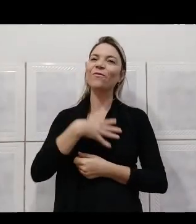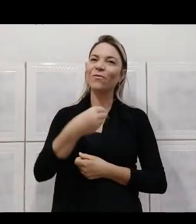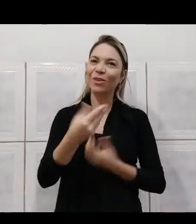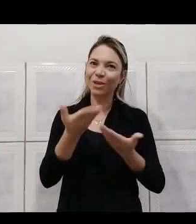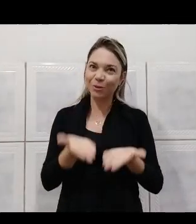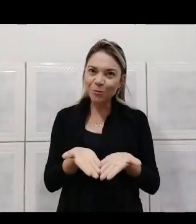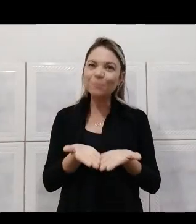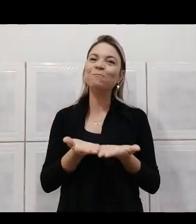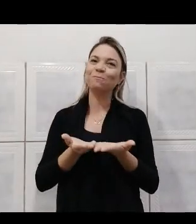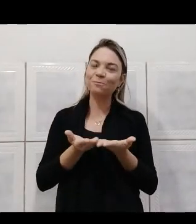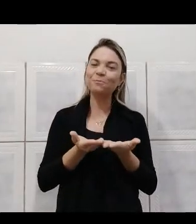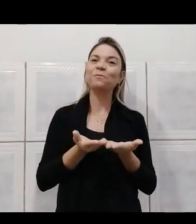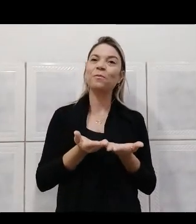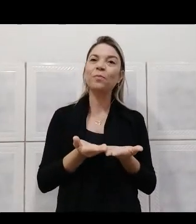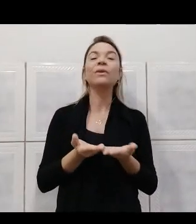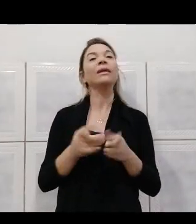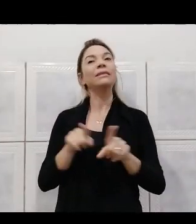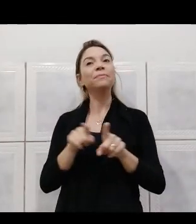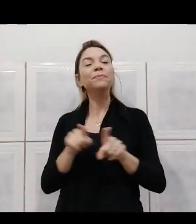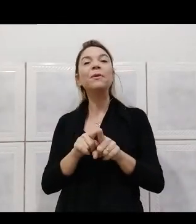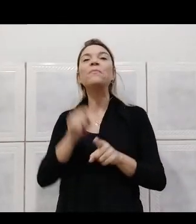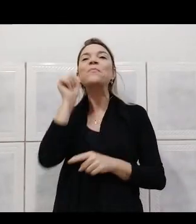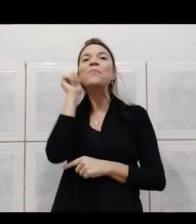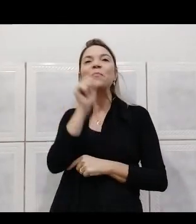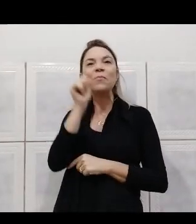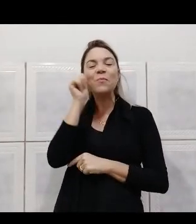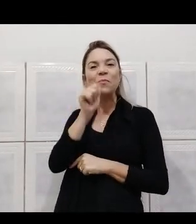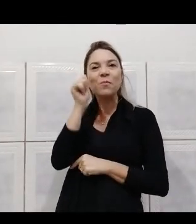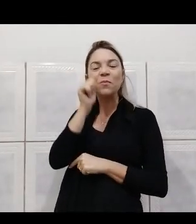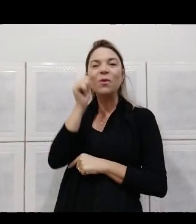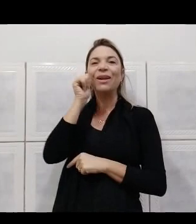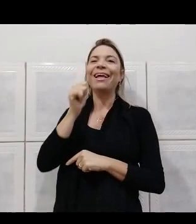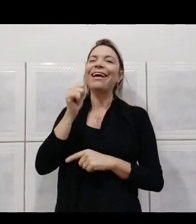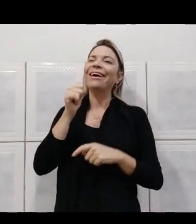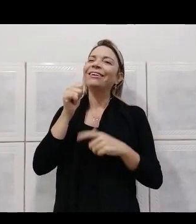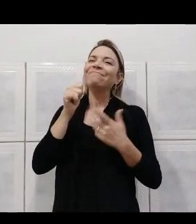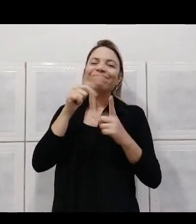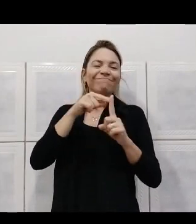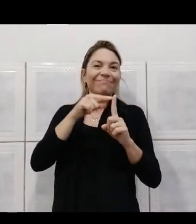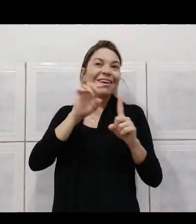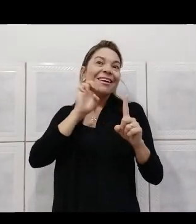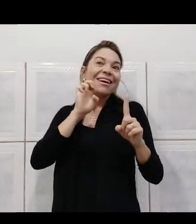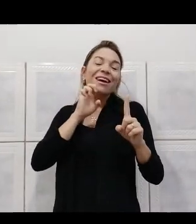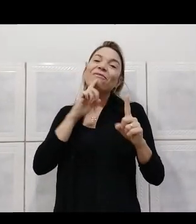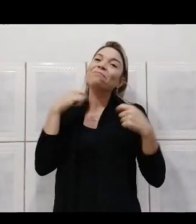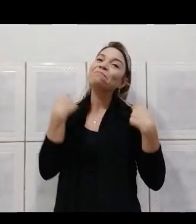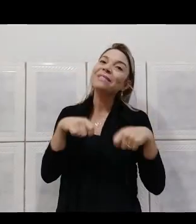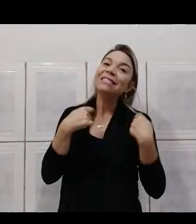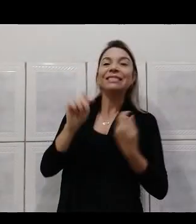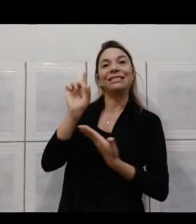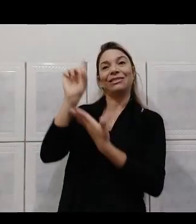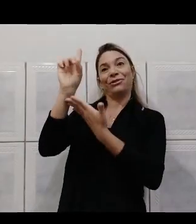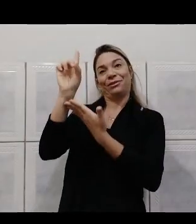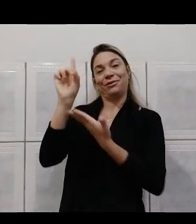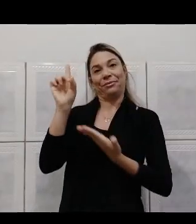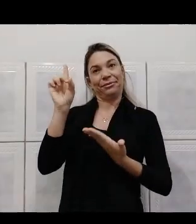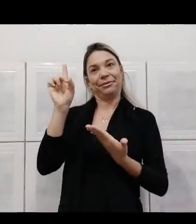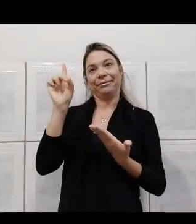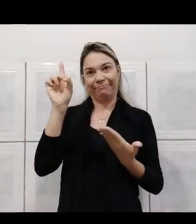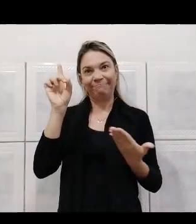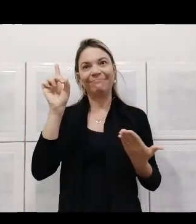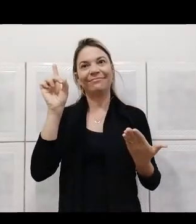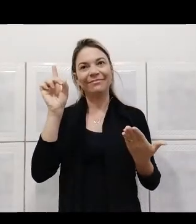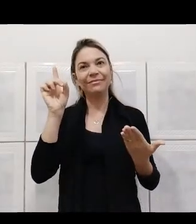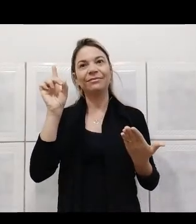função. É representada também em sua dependência de Deus por conta da incapacidade gerada pelo